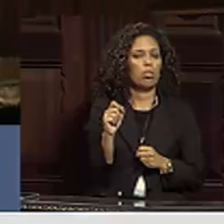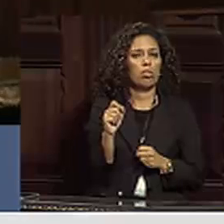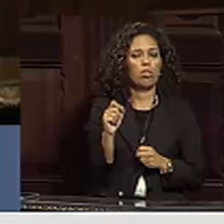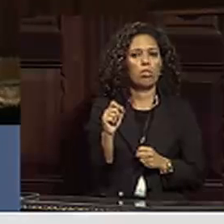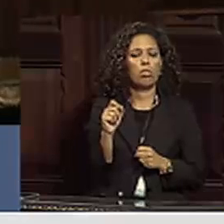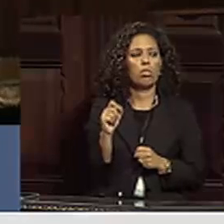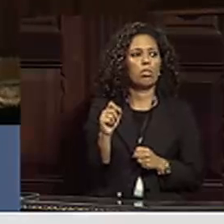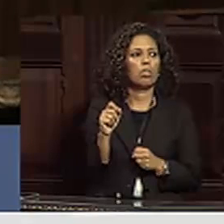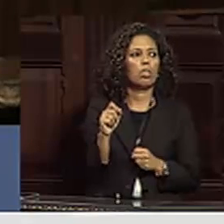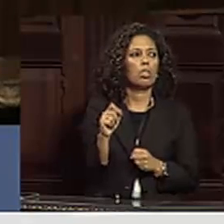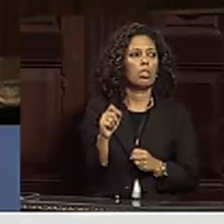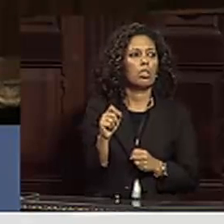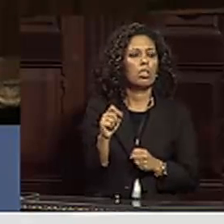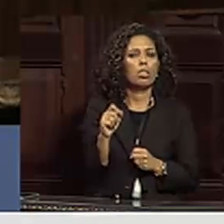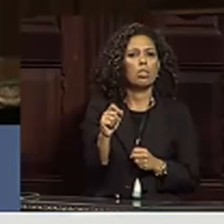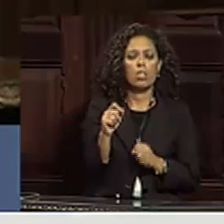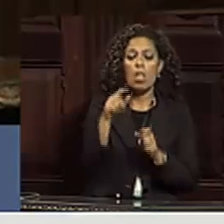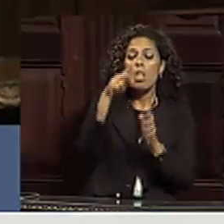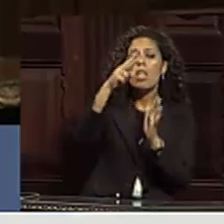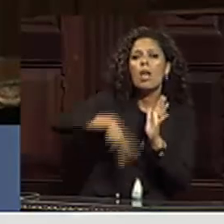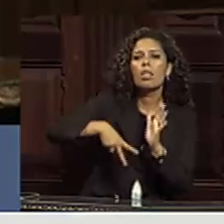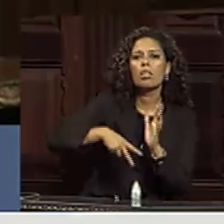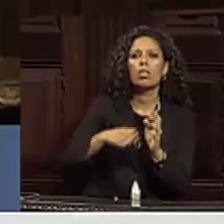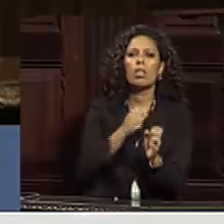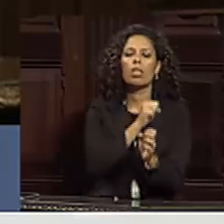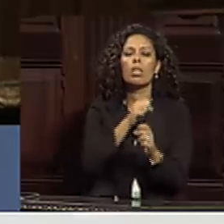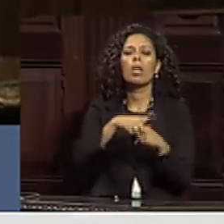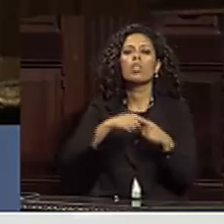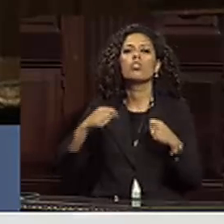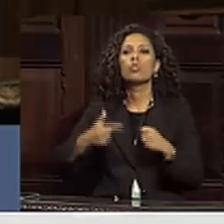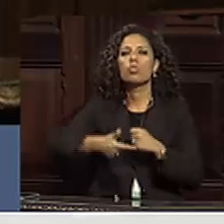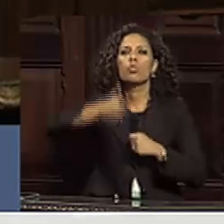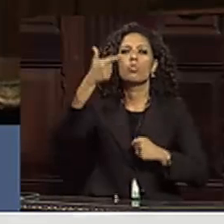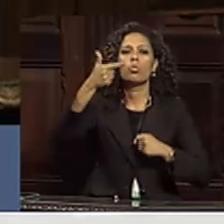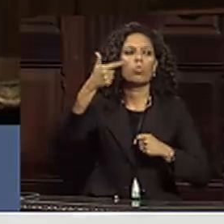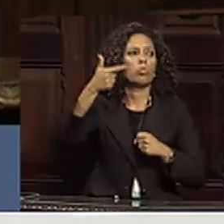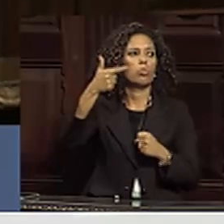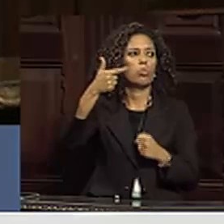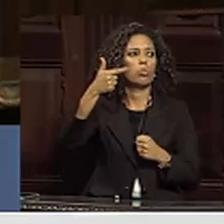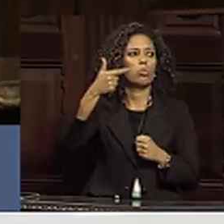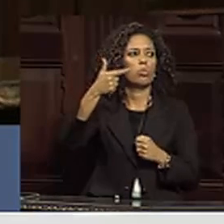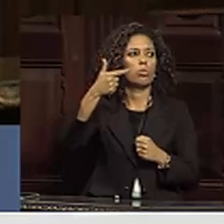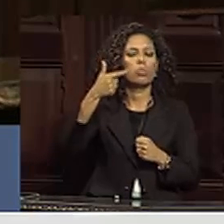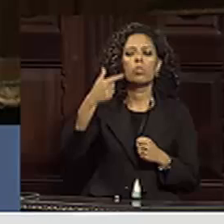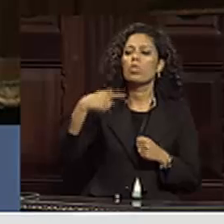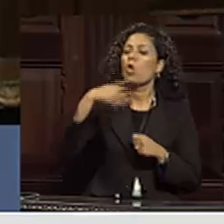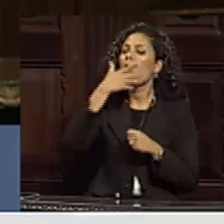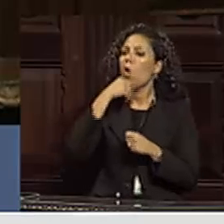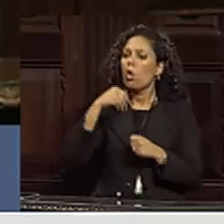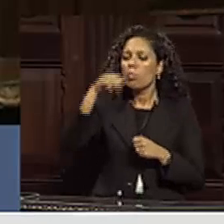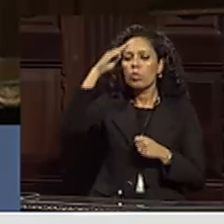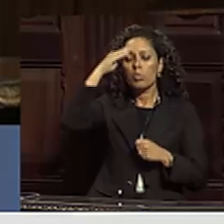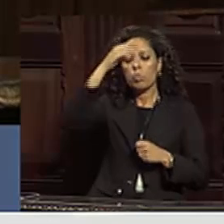contra, leia o artigo 2º. Incumbe às Guardas Municipais,